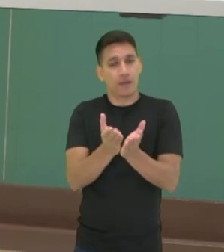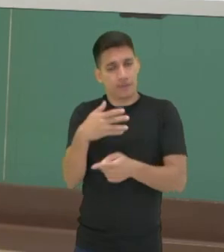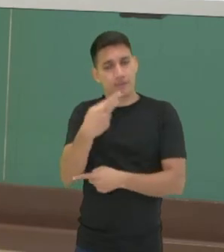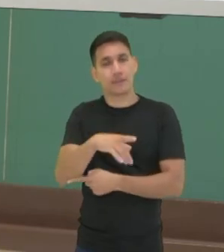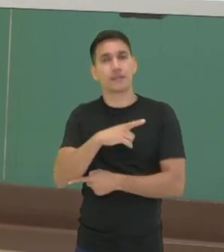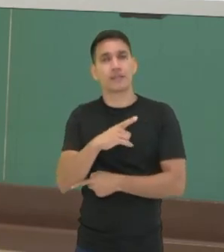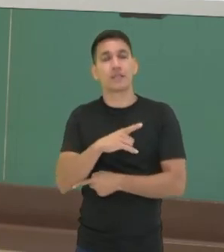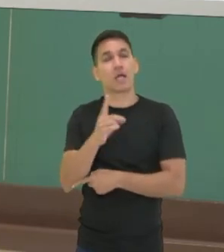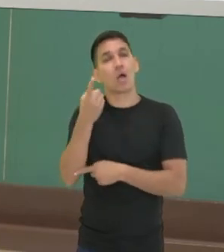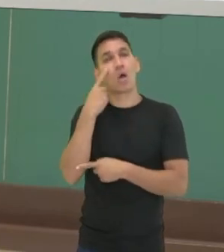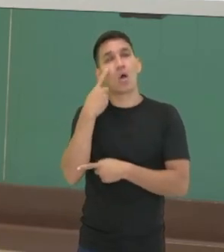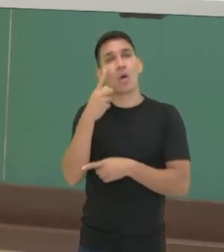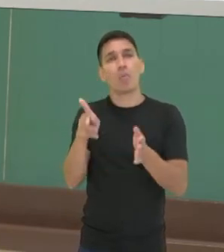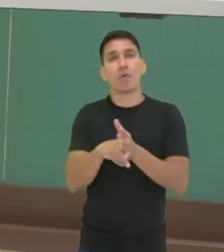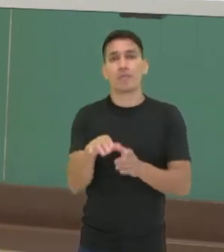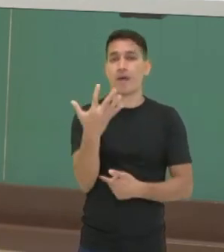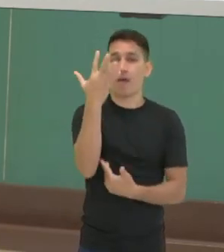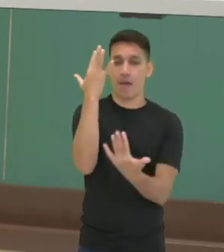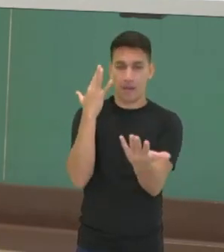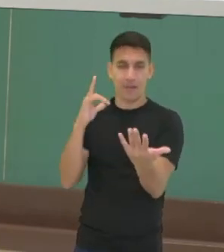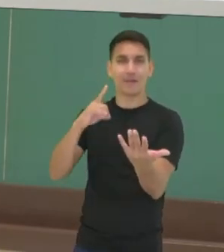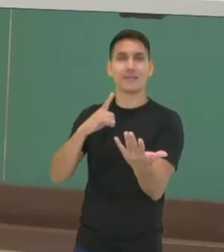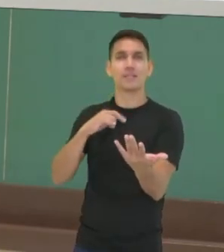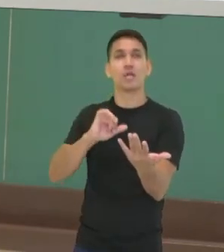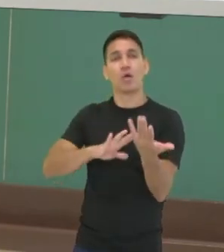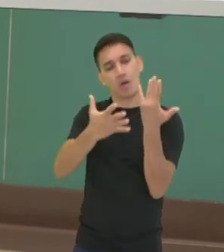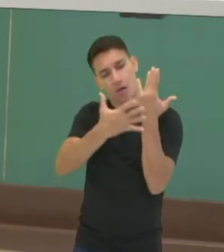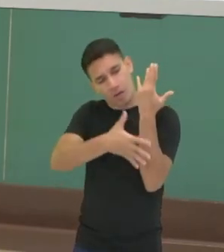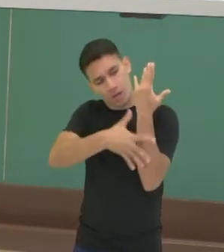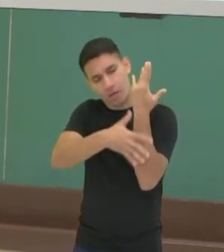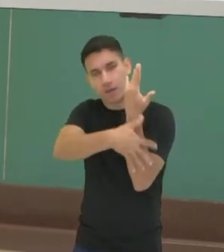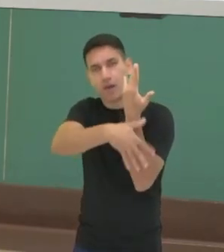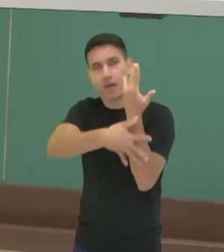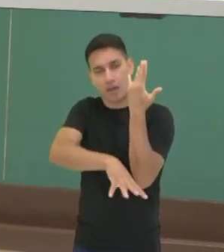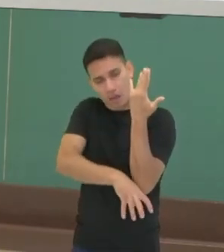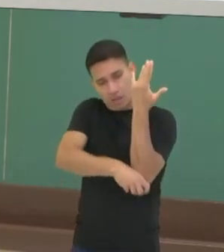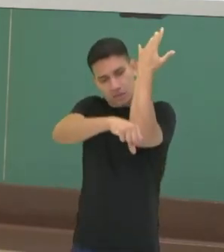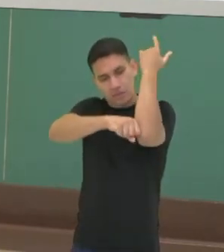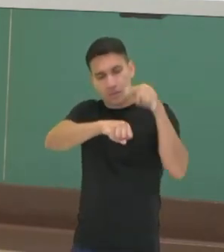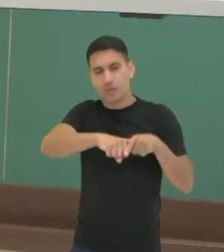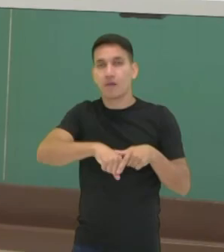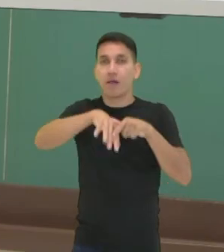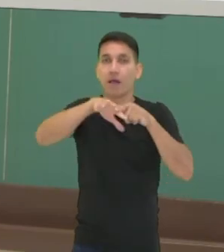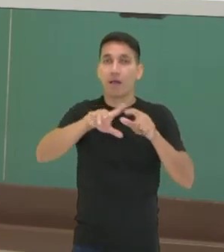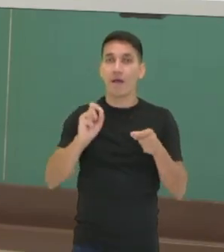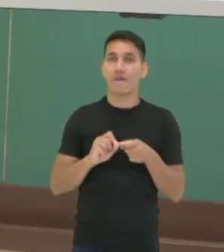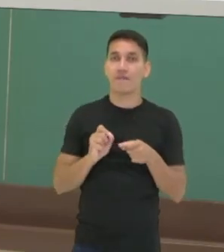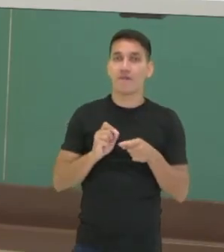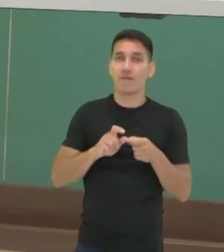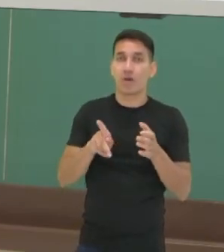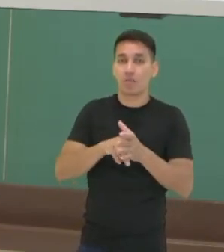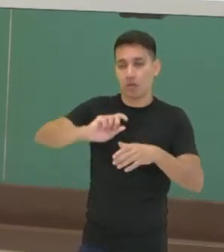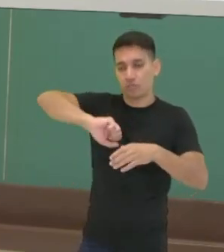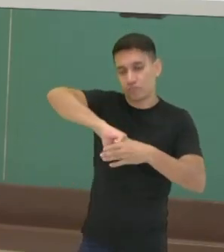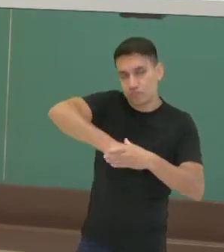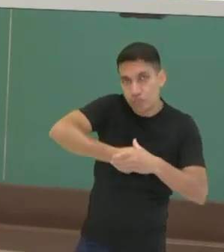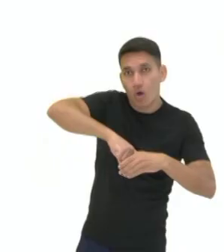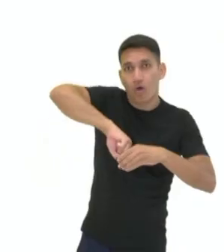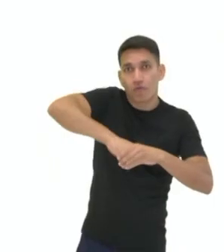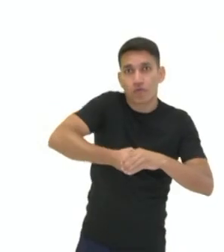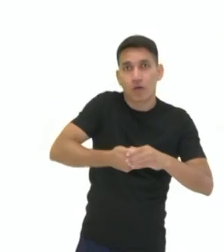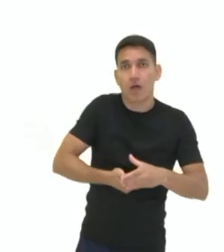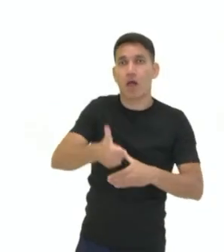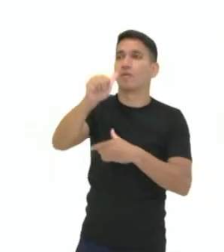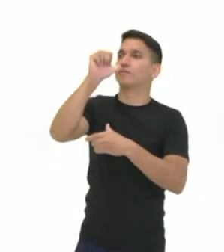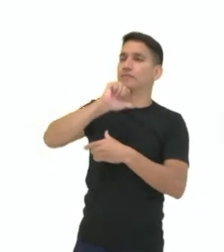uma árvore da caatinga, tem a sua casca também, as suas raízes utilizadas na fabricação de uma bebida ritualística. Temos aqui na